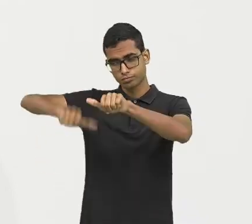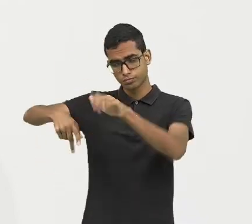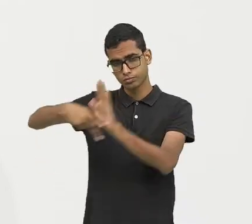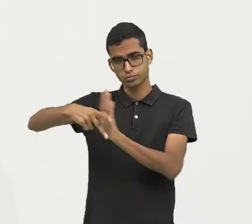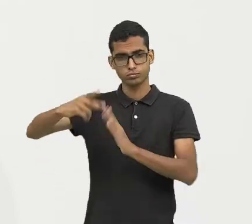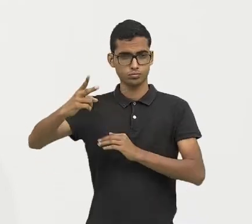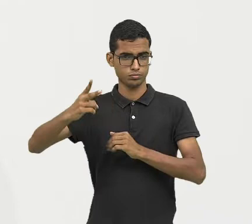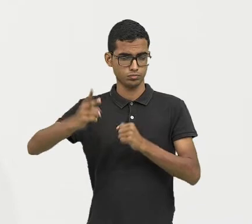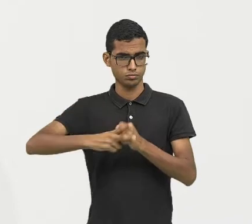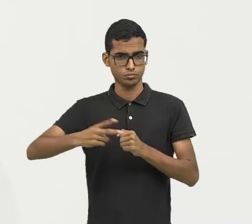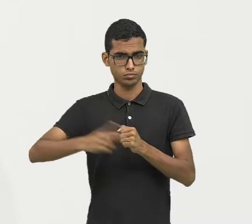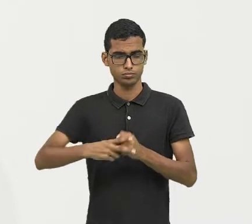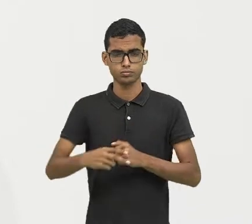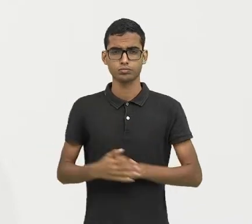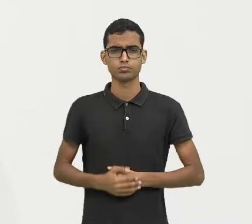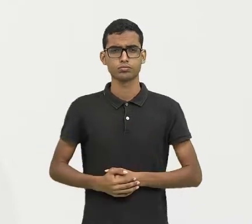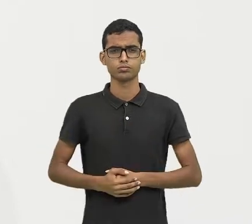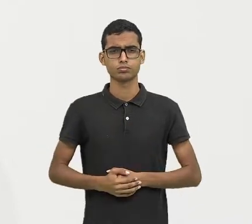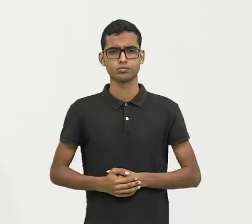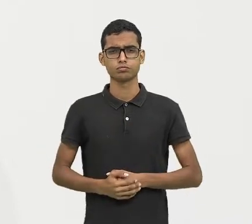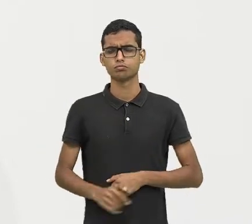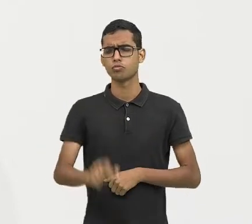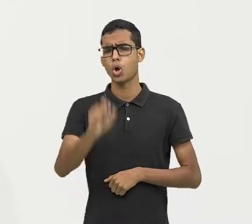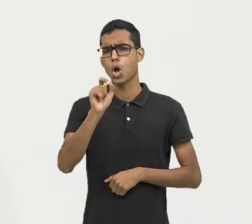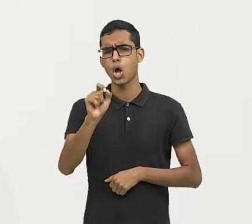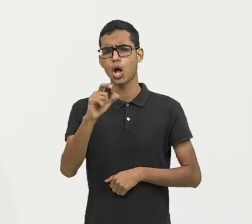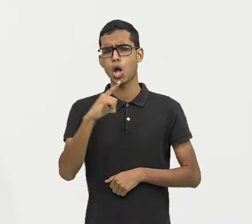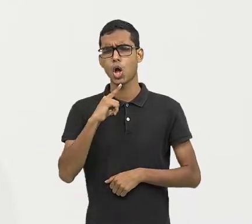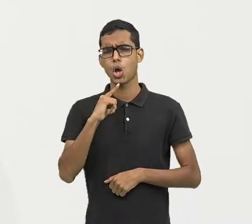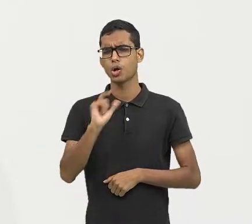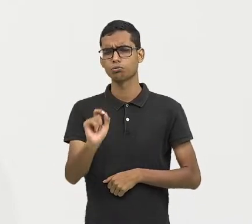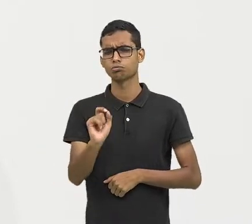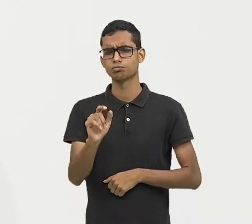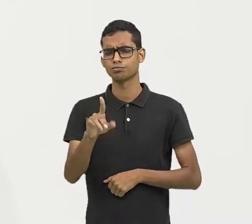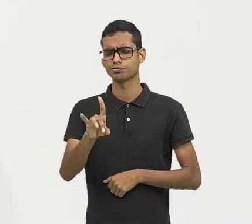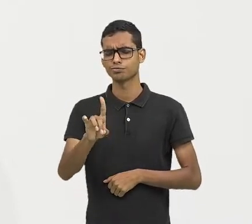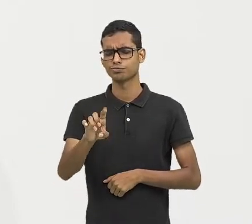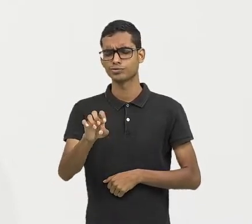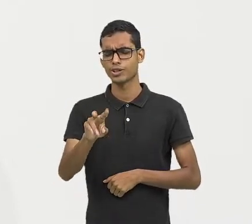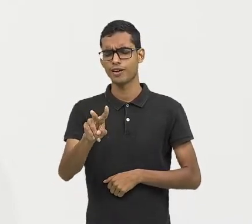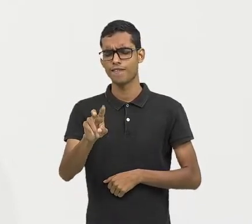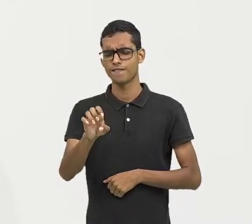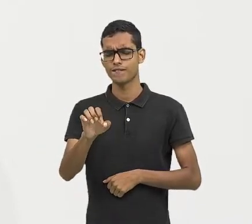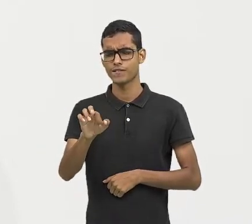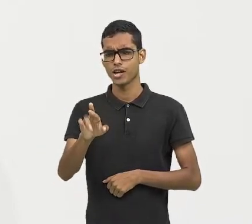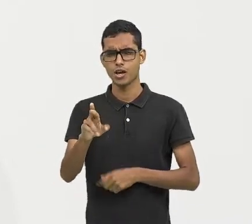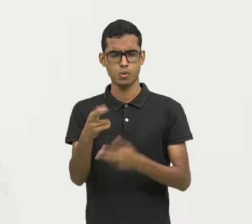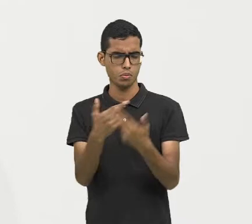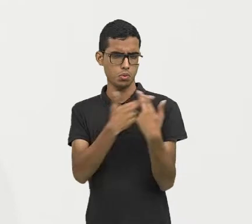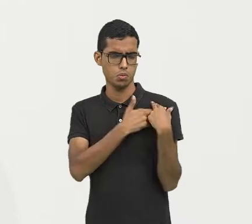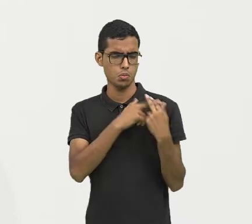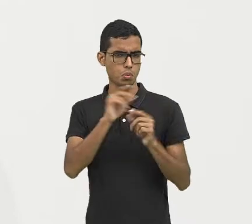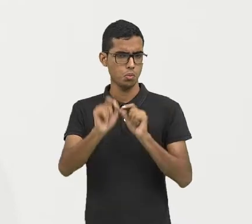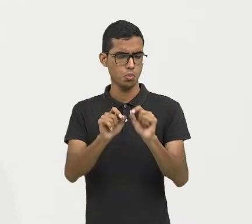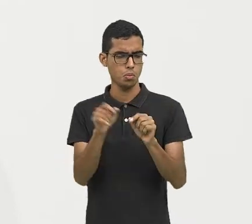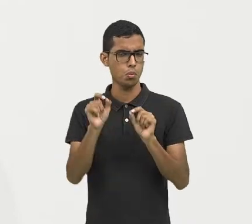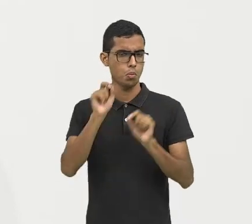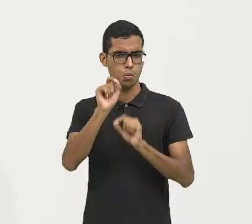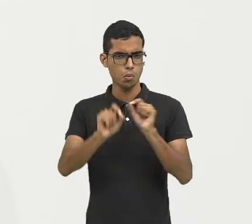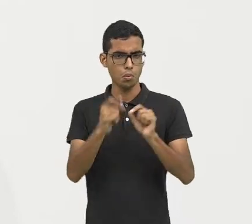Então, aquela pergunta, o que é um dever? Qual é a resposta para essa pergunta? Exatamente aqui,